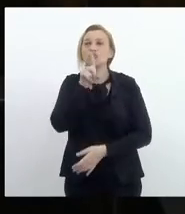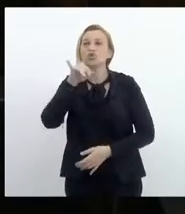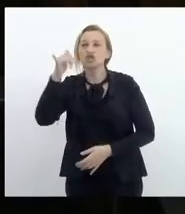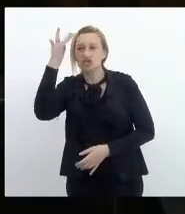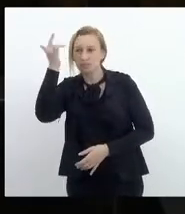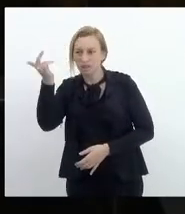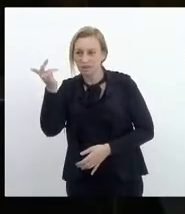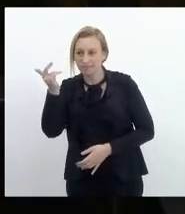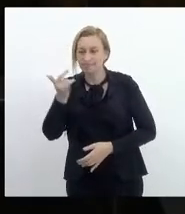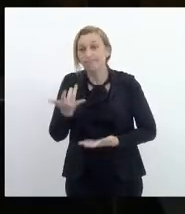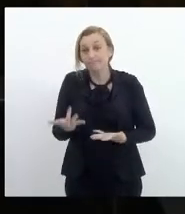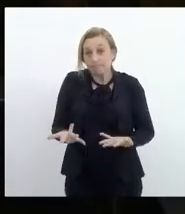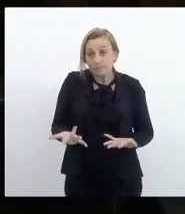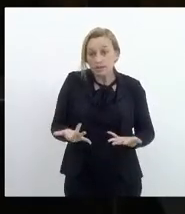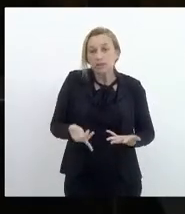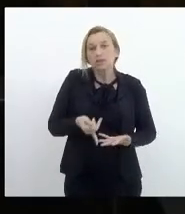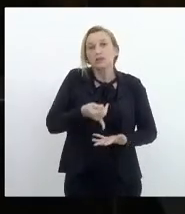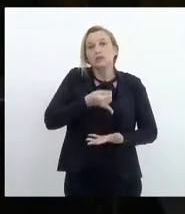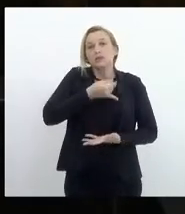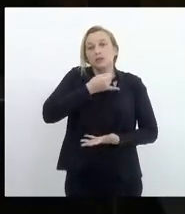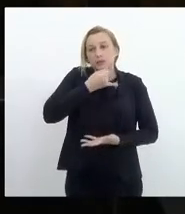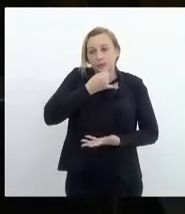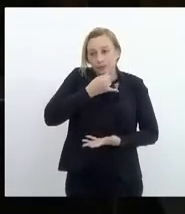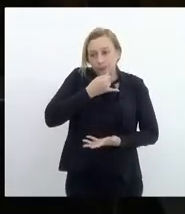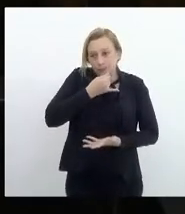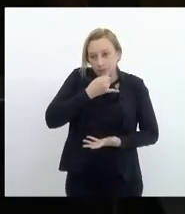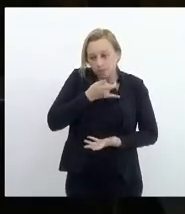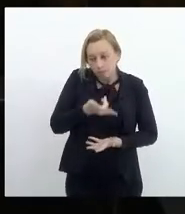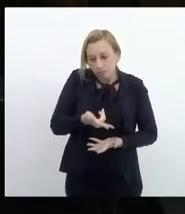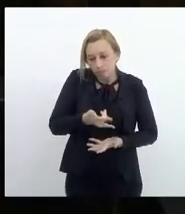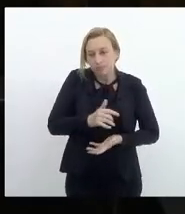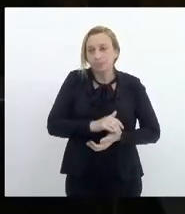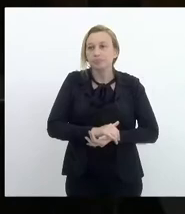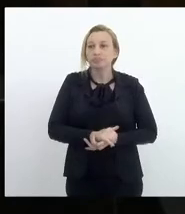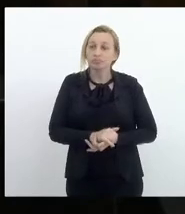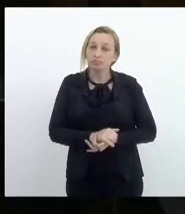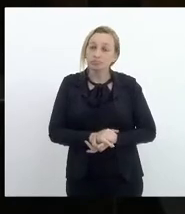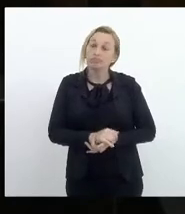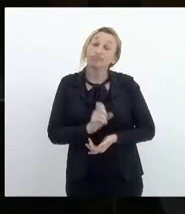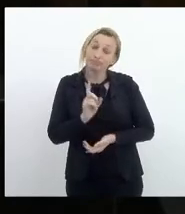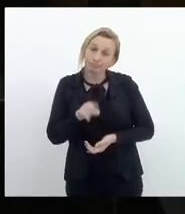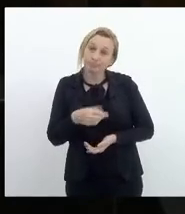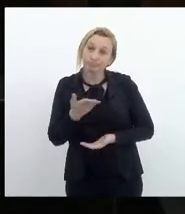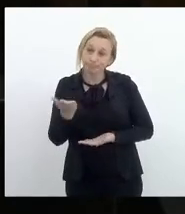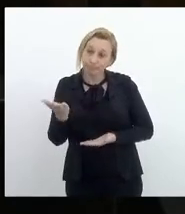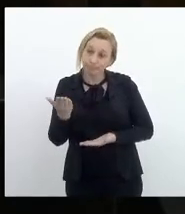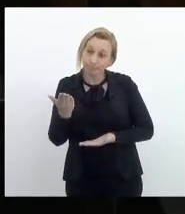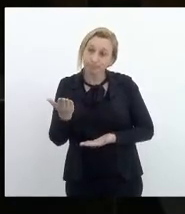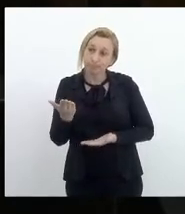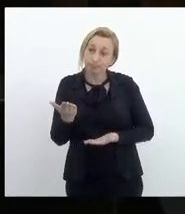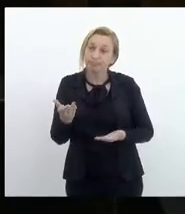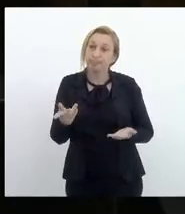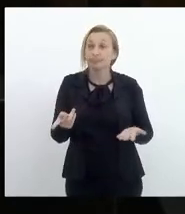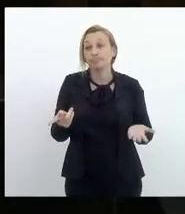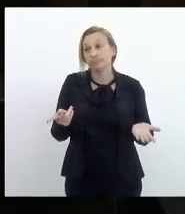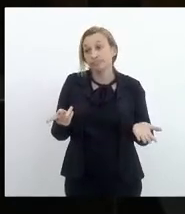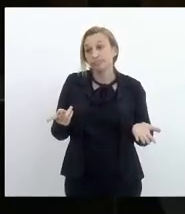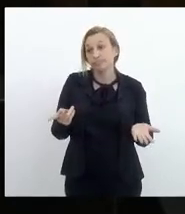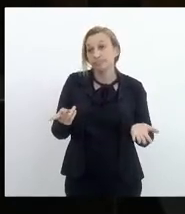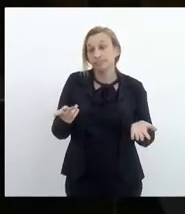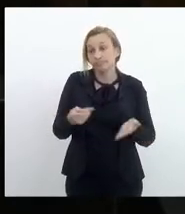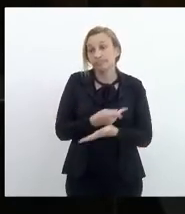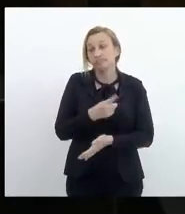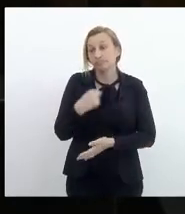amanhã e infelizmente E é isso que tá reinando